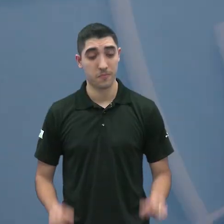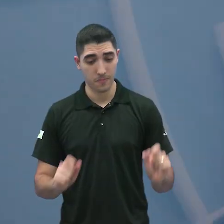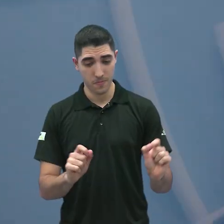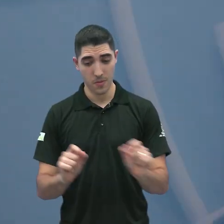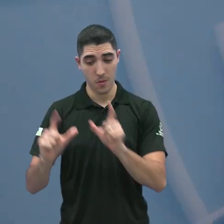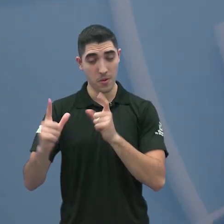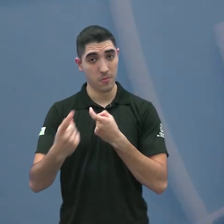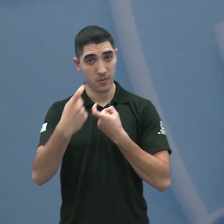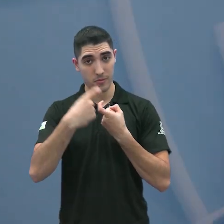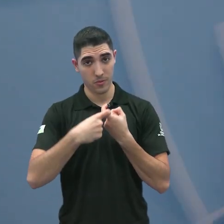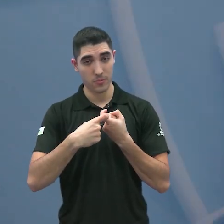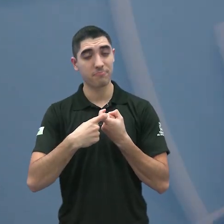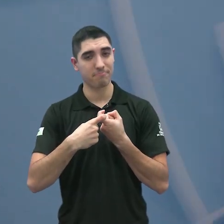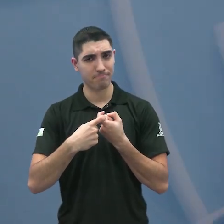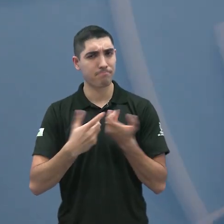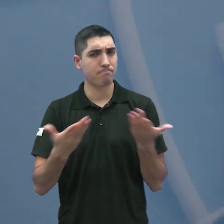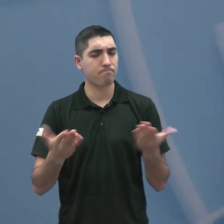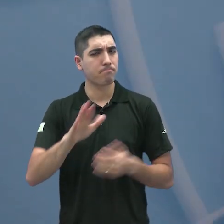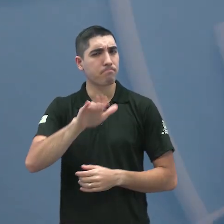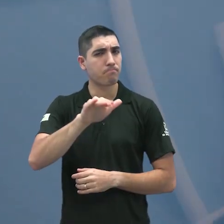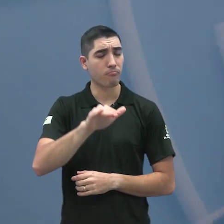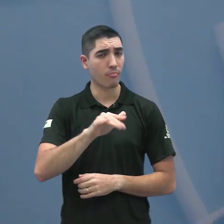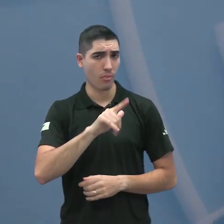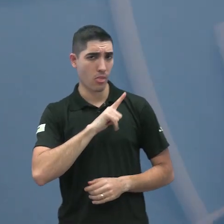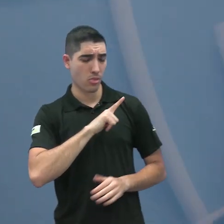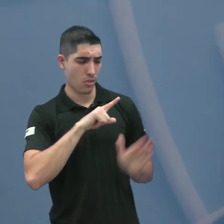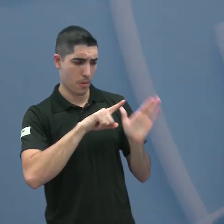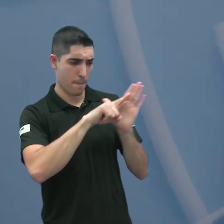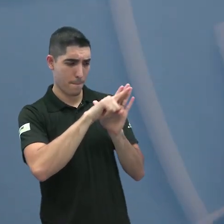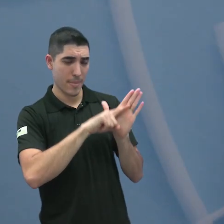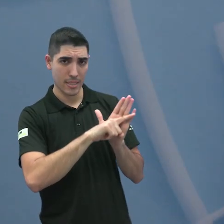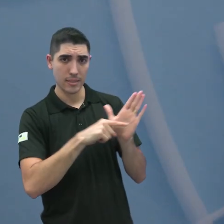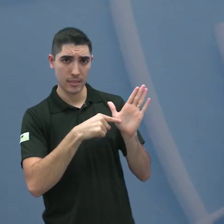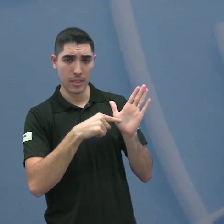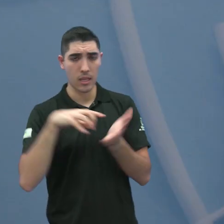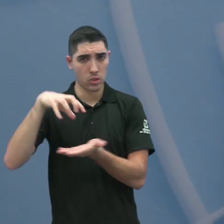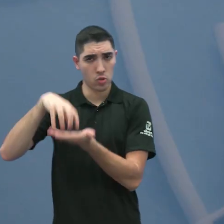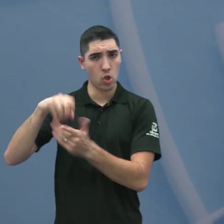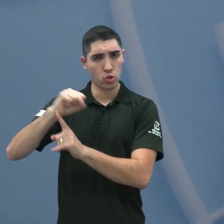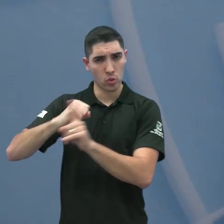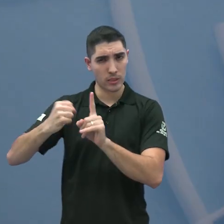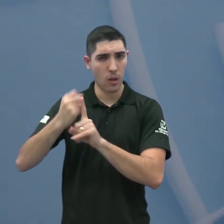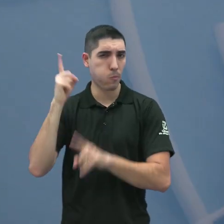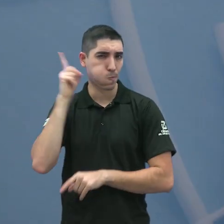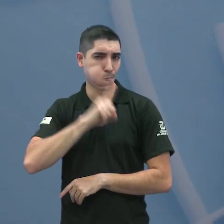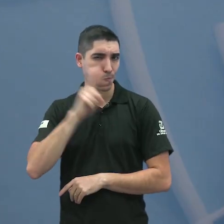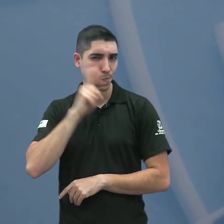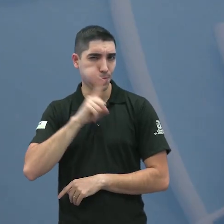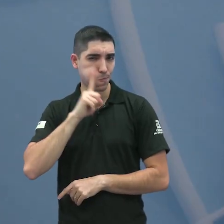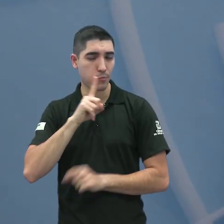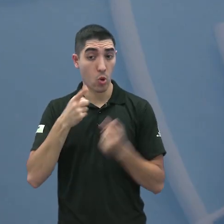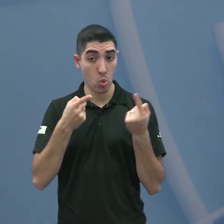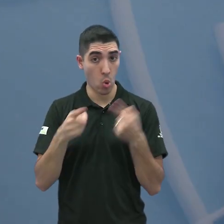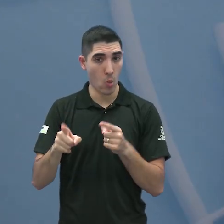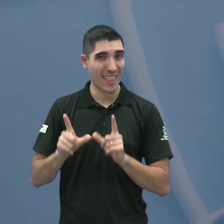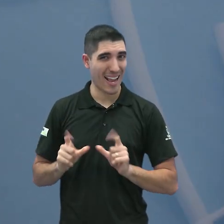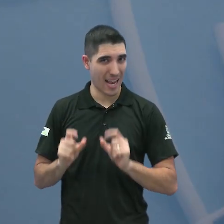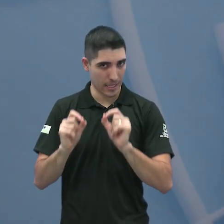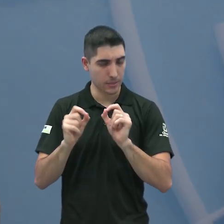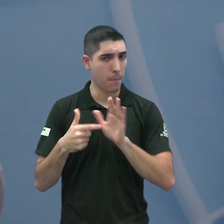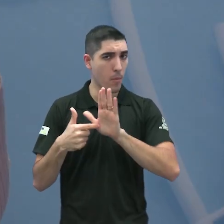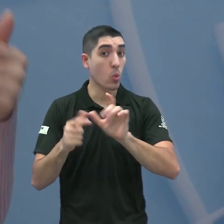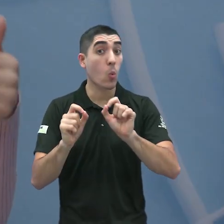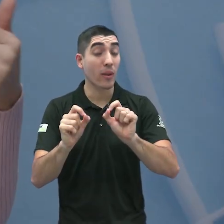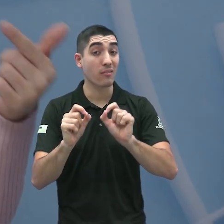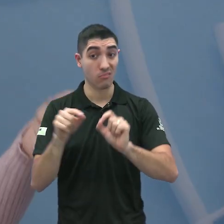De volta com diálogos. E pessoal, uma pesquisa realizada pela Sociedade Americana contra o Câncer projetou que